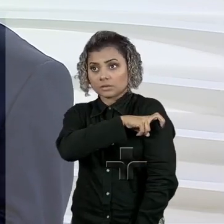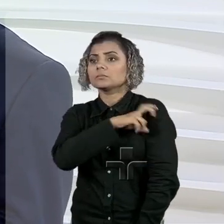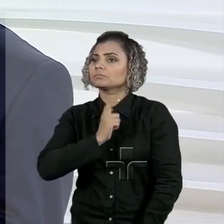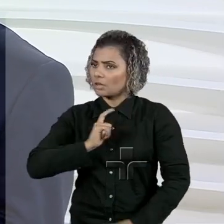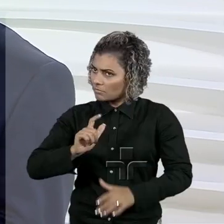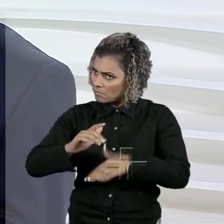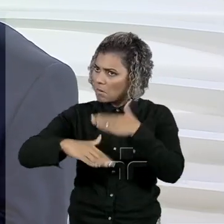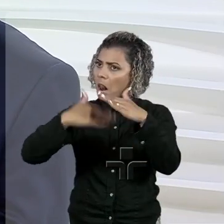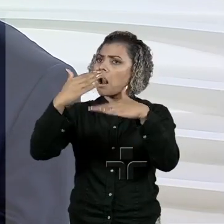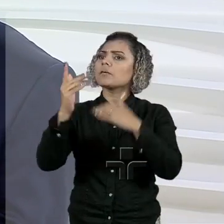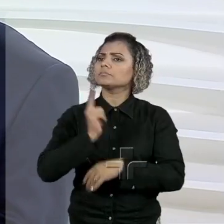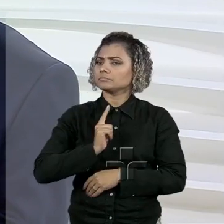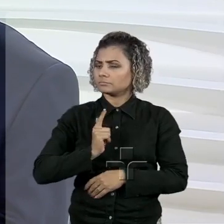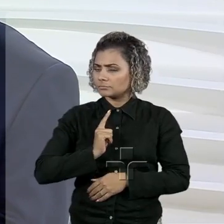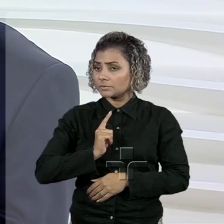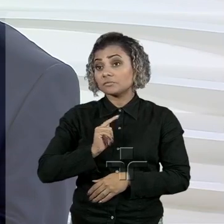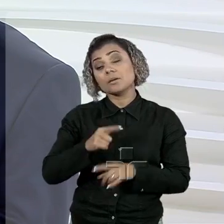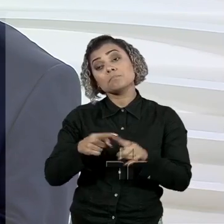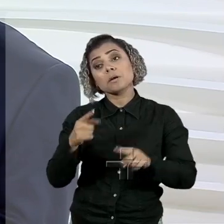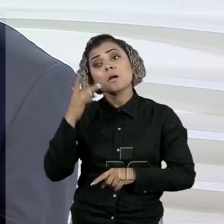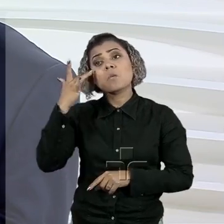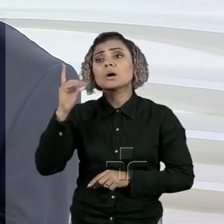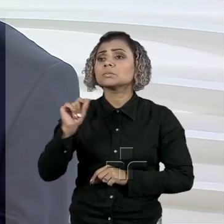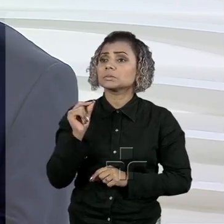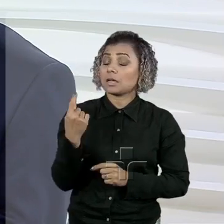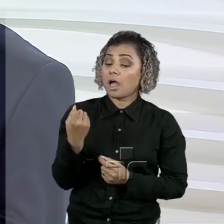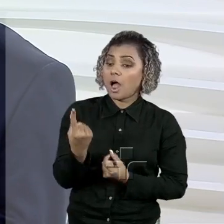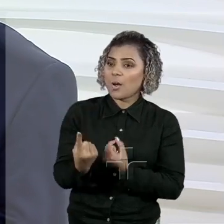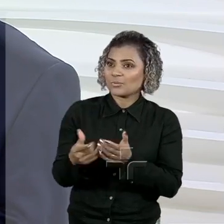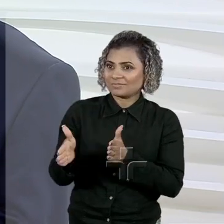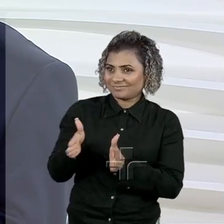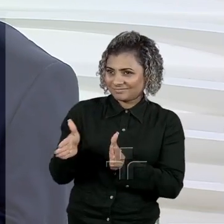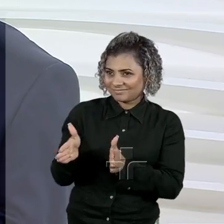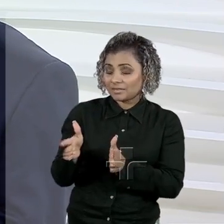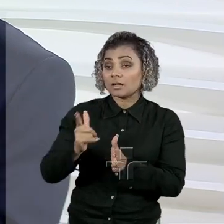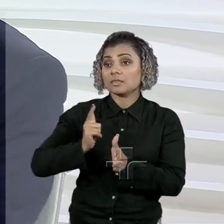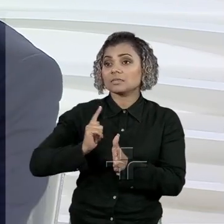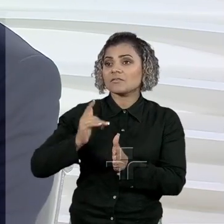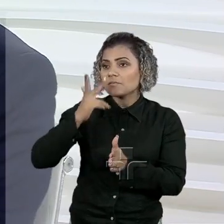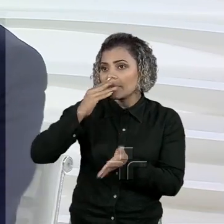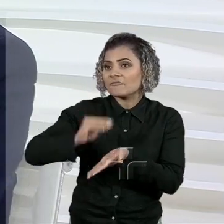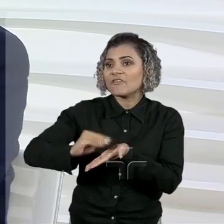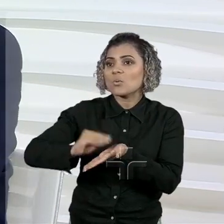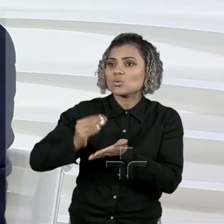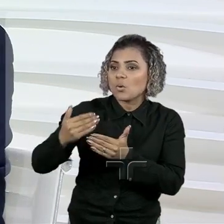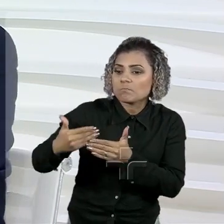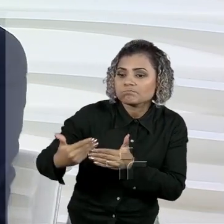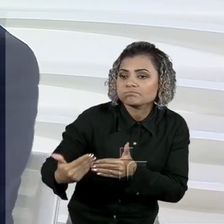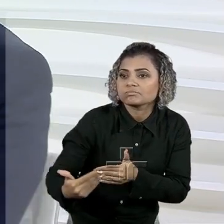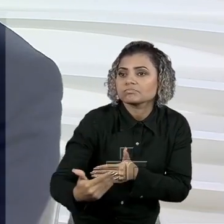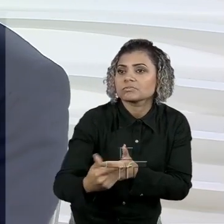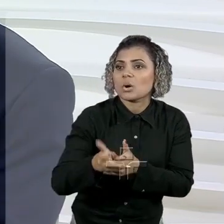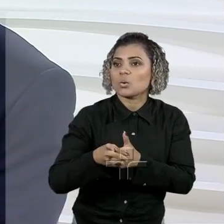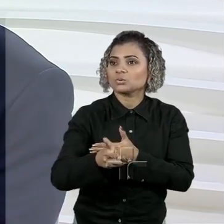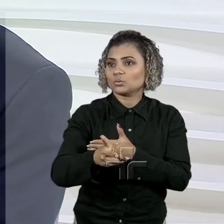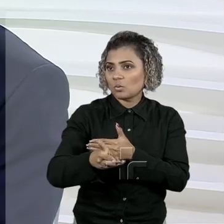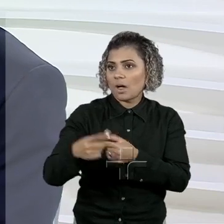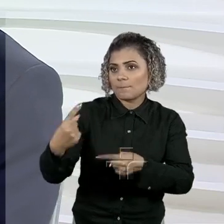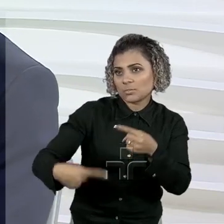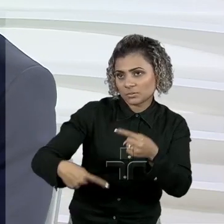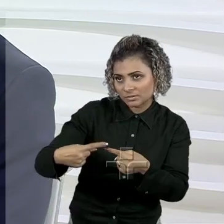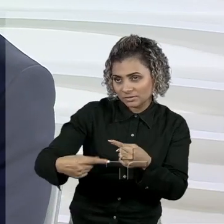consistente. Acho que em alguns momentos teve um problema de continuidade em algumas políticas que poderiam ser